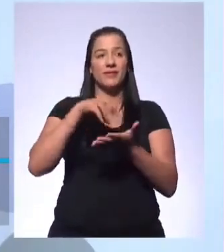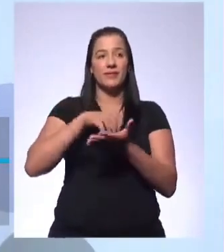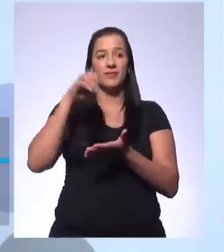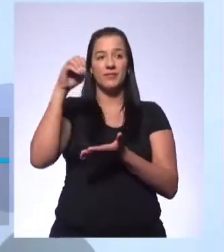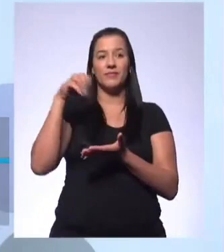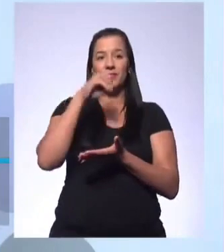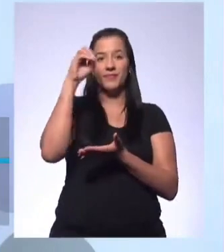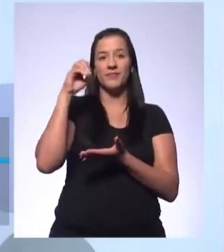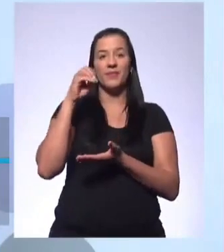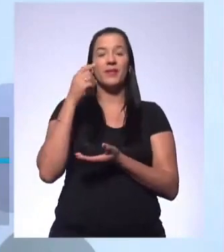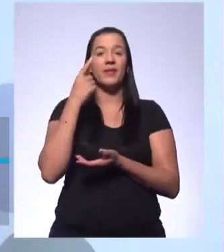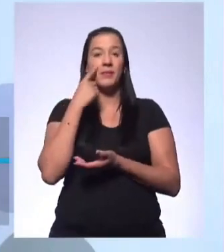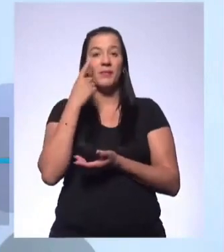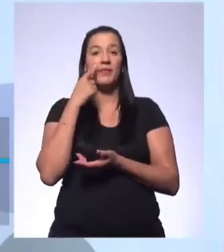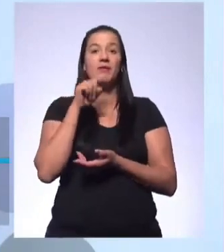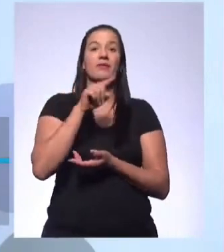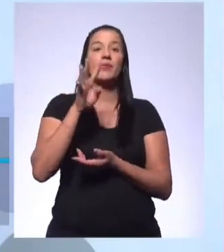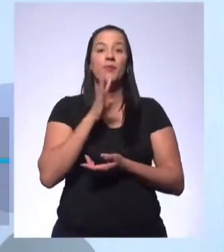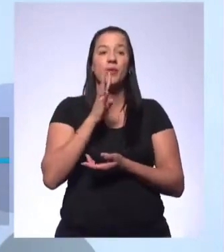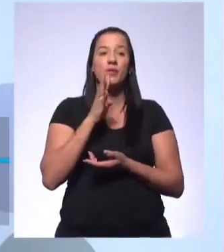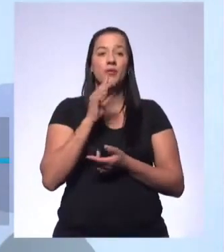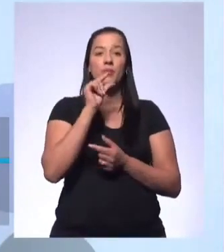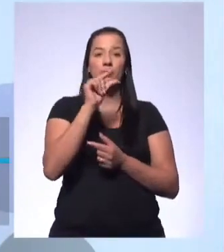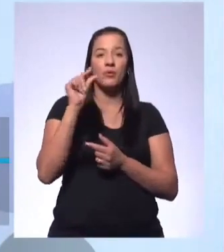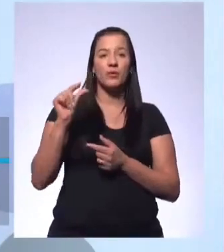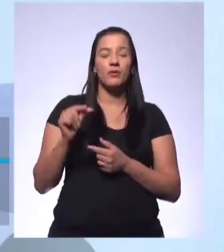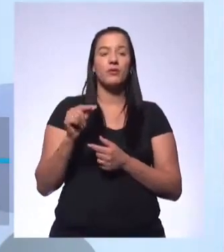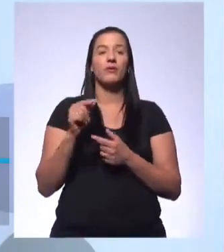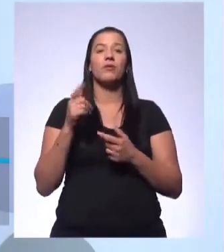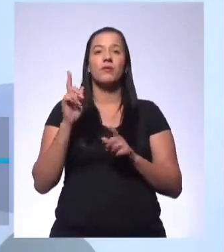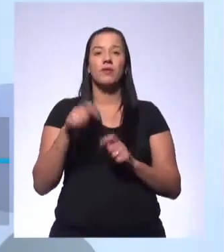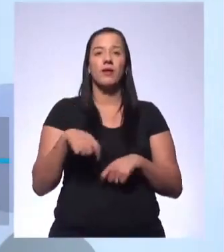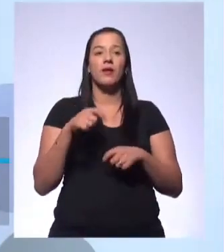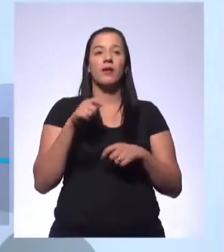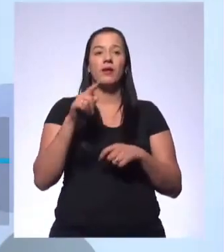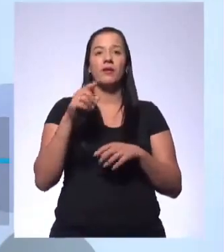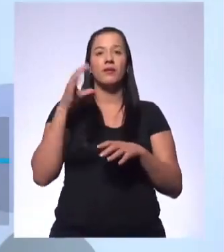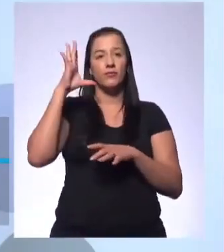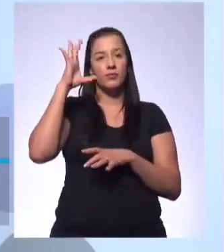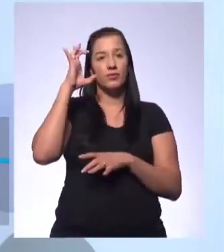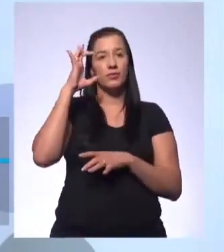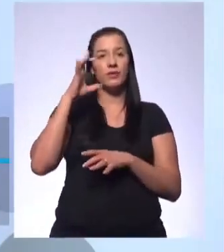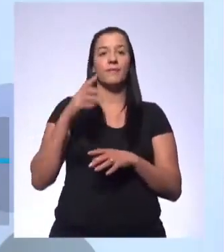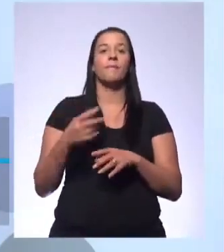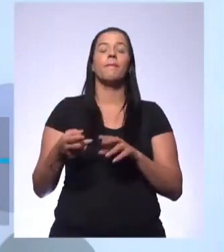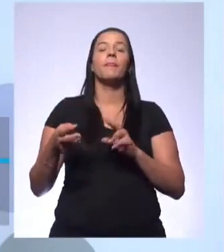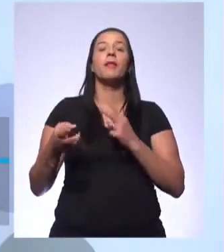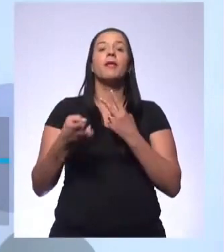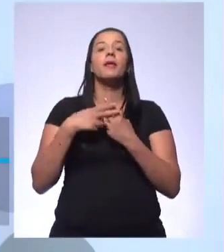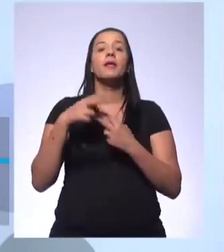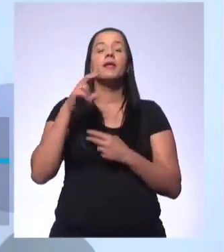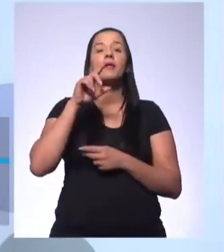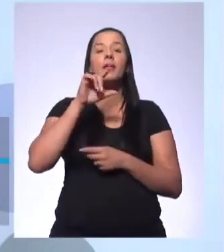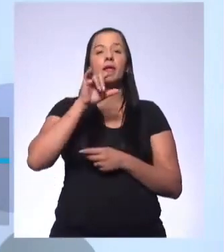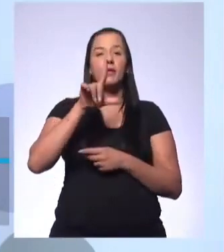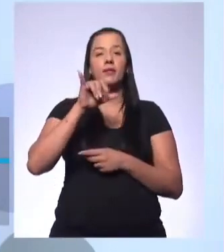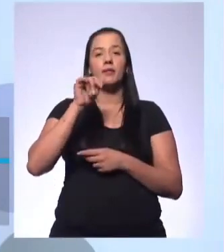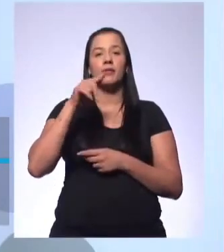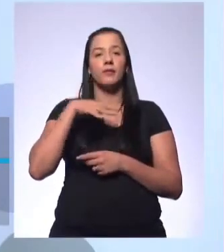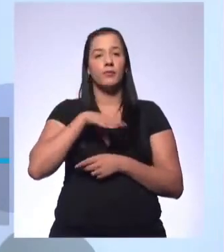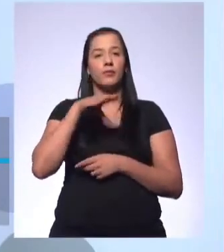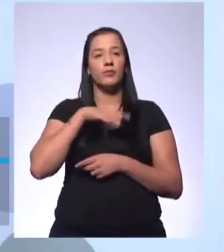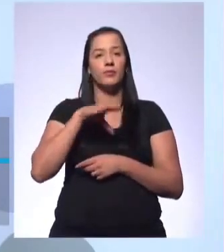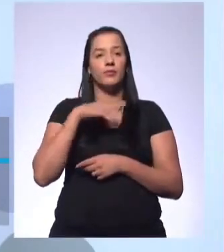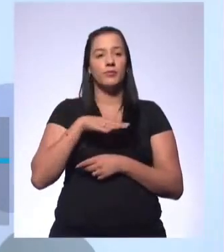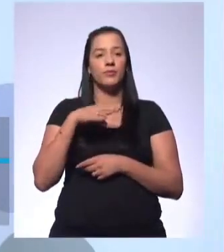mas deu certo. Dá para vocês conhecerem um pouquinho do estúdio. Quem quiser conhecer, tá lá, no nosso Instagram. Língua Portuguesa, CMSP,